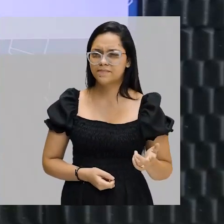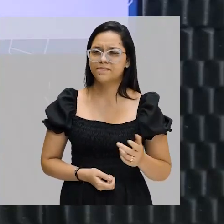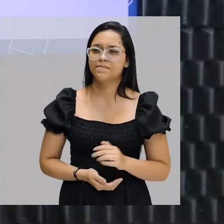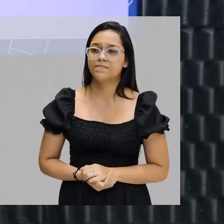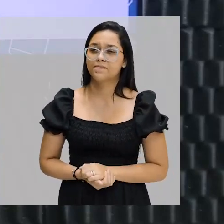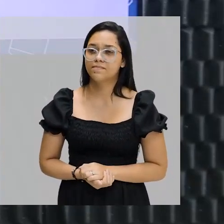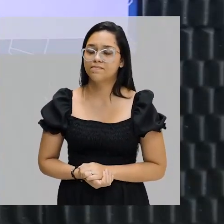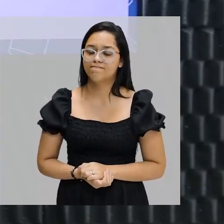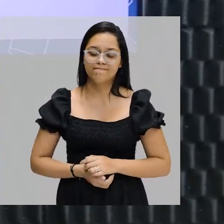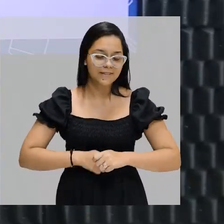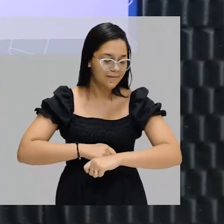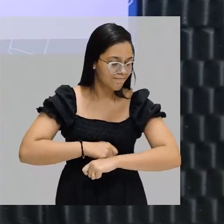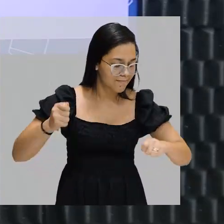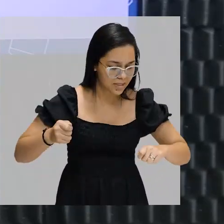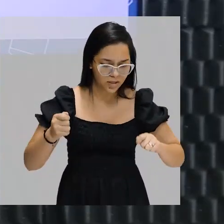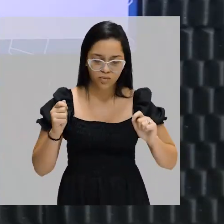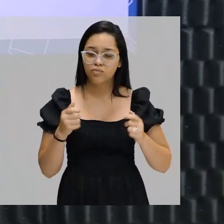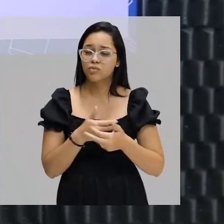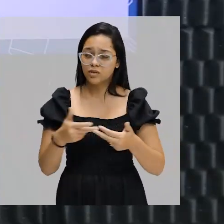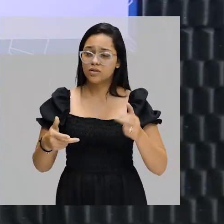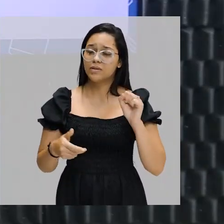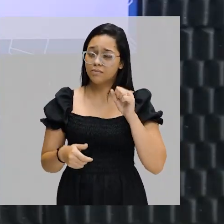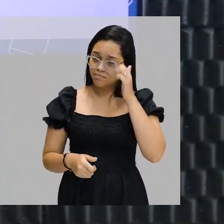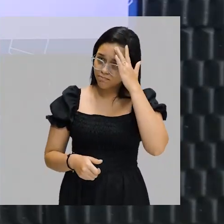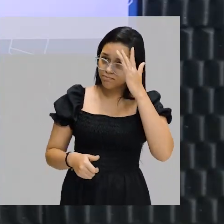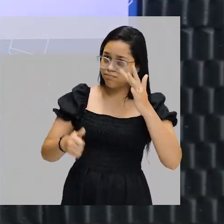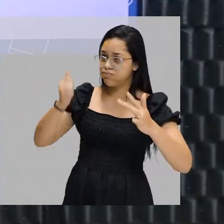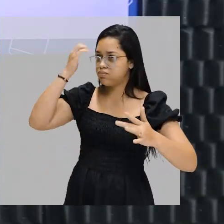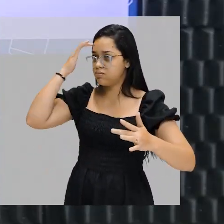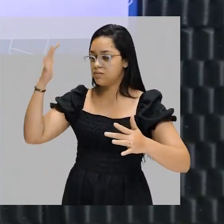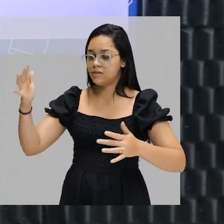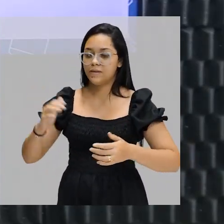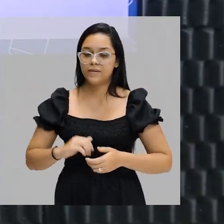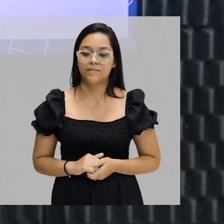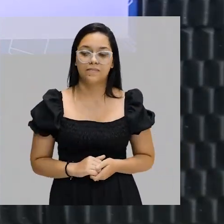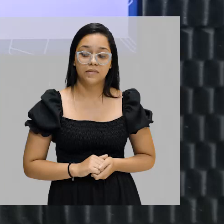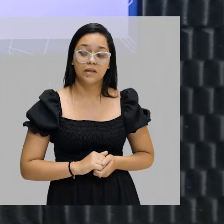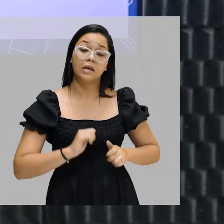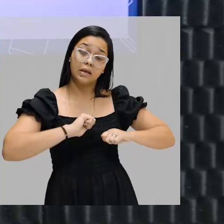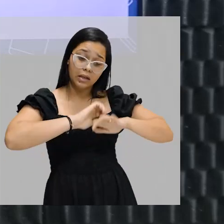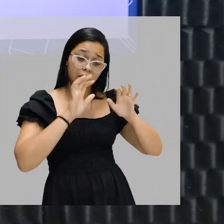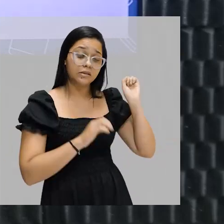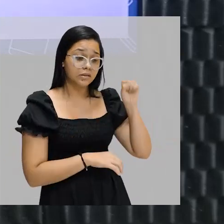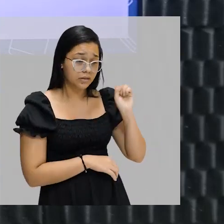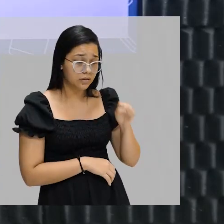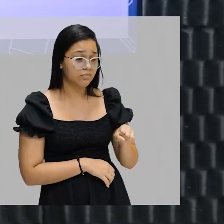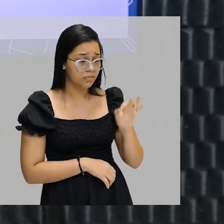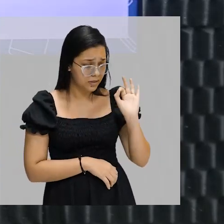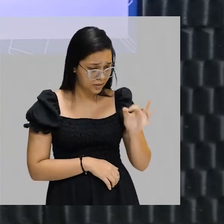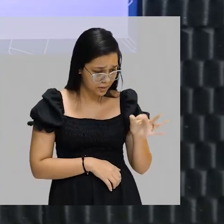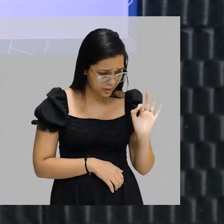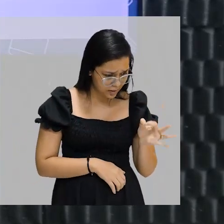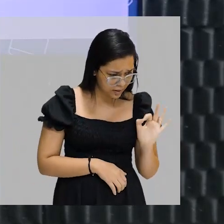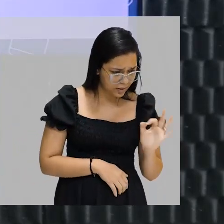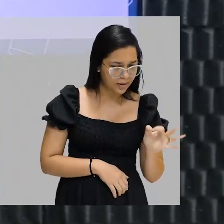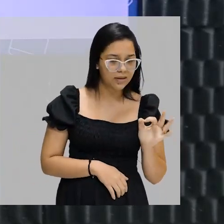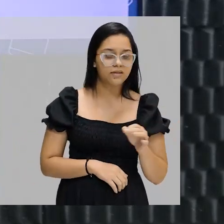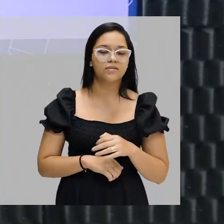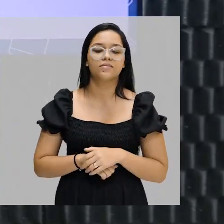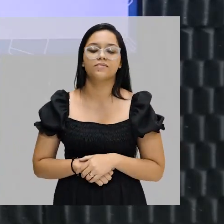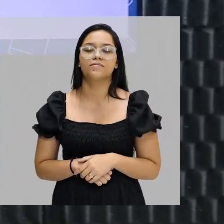é possível tudo isso interjeição concordância Claro você virar amanhã Claro